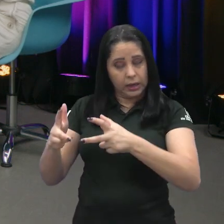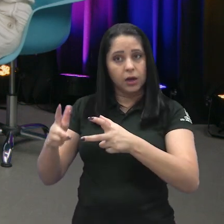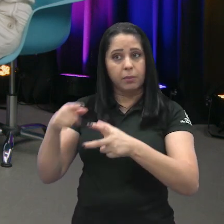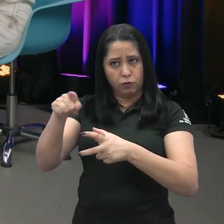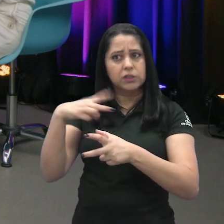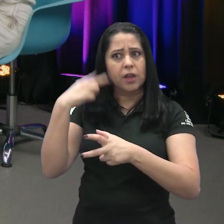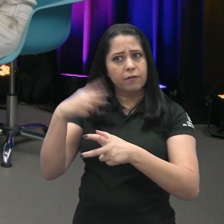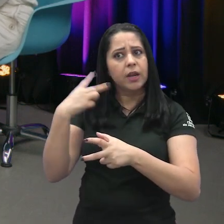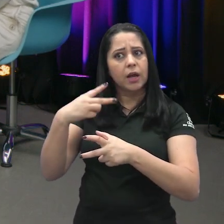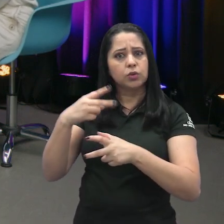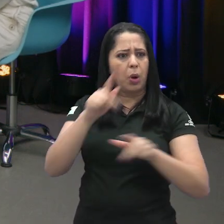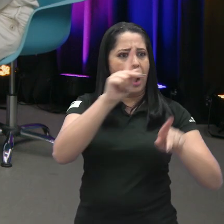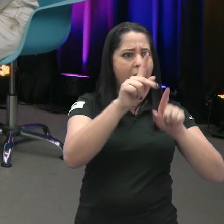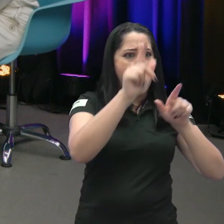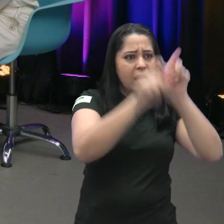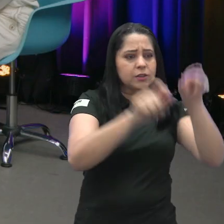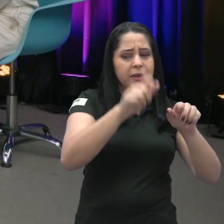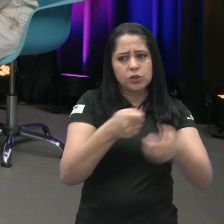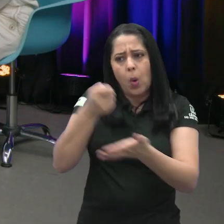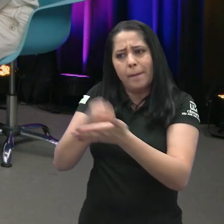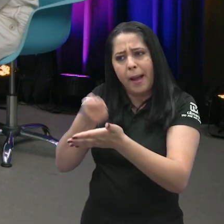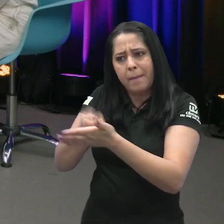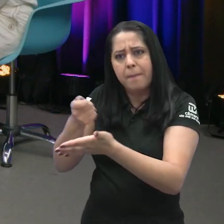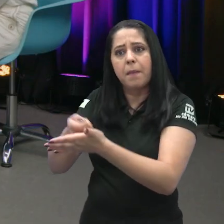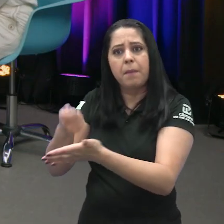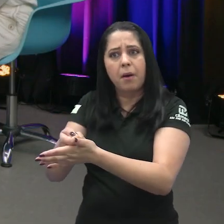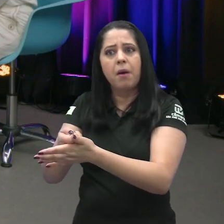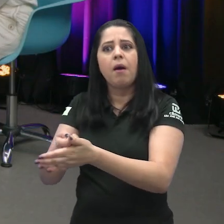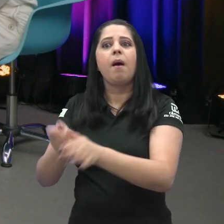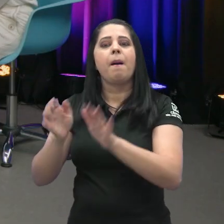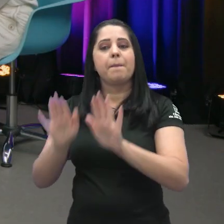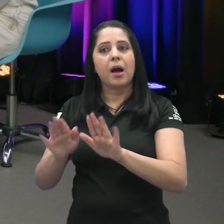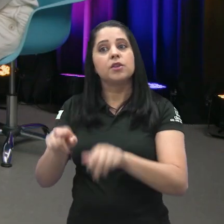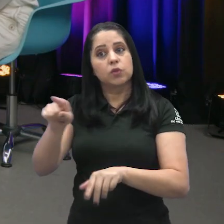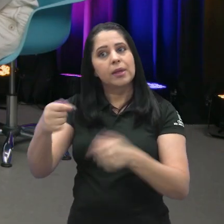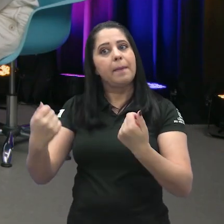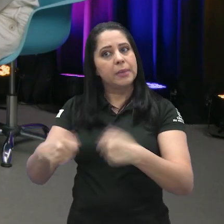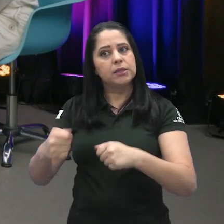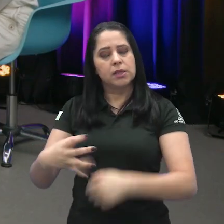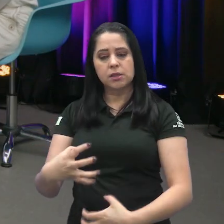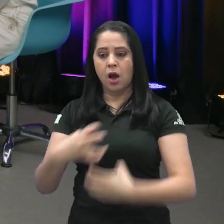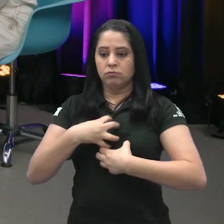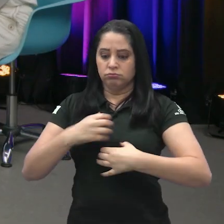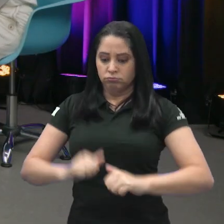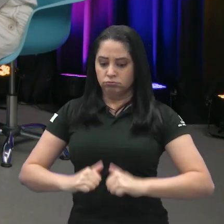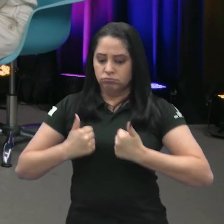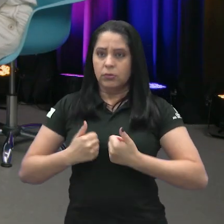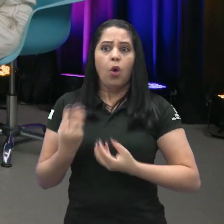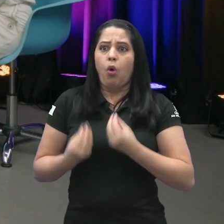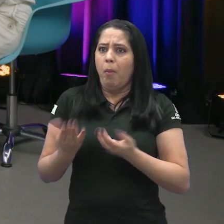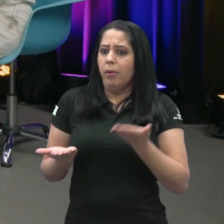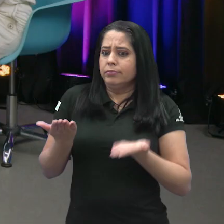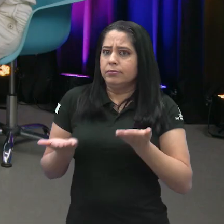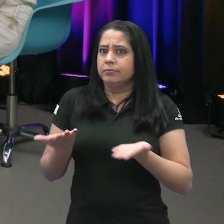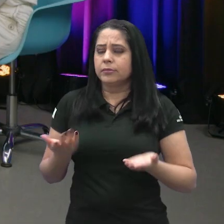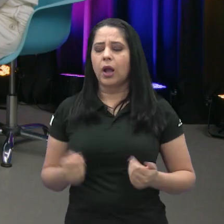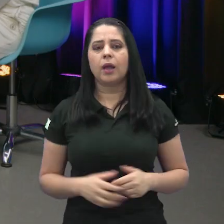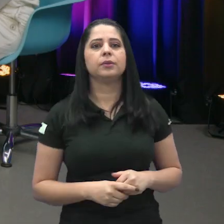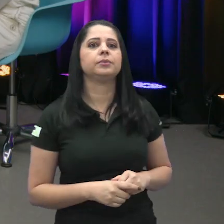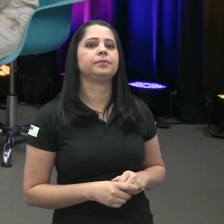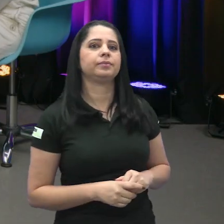como vereador, mas você também nunca se esquece que você precisa primeiro estar bem consigo mesmo, né? Como equilibrar,